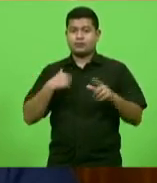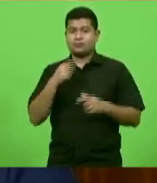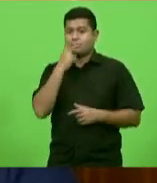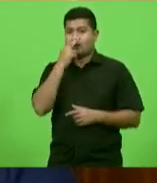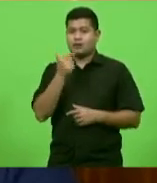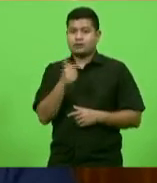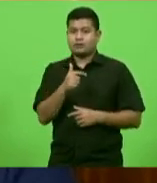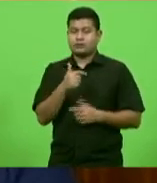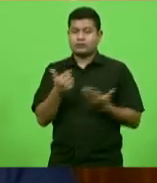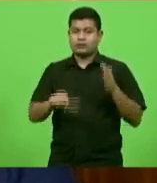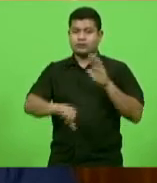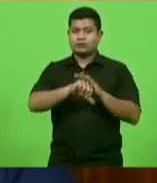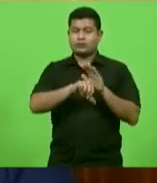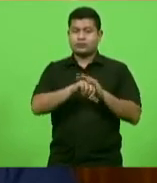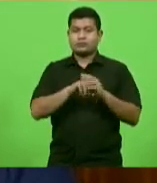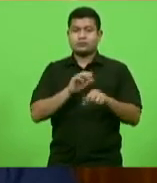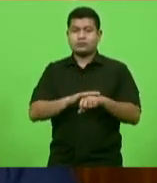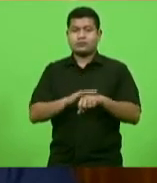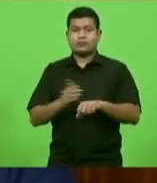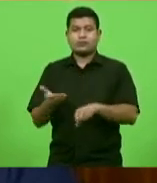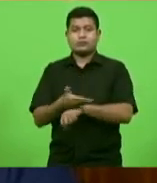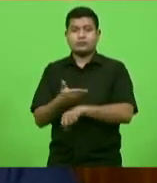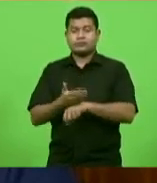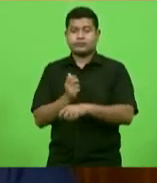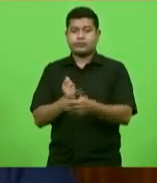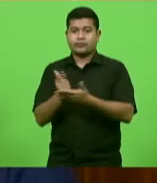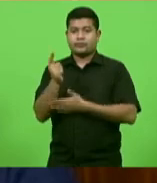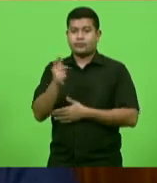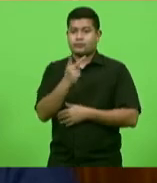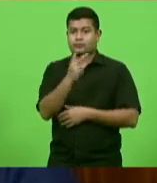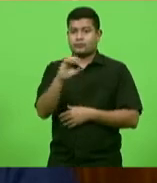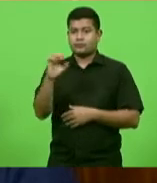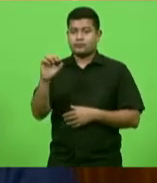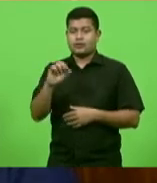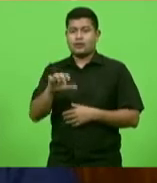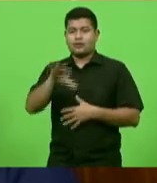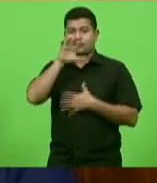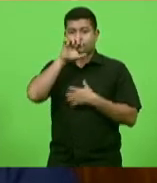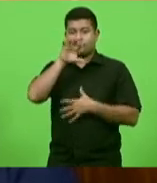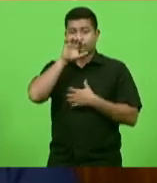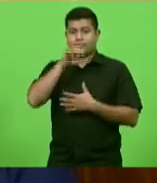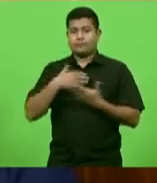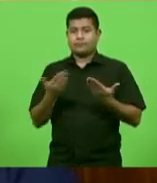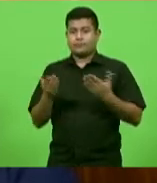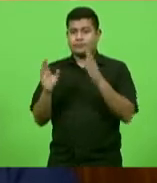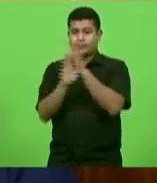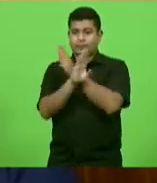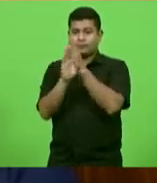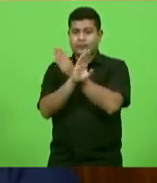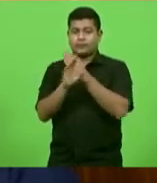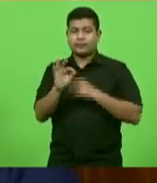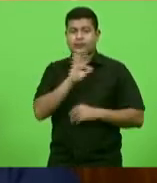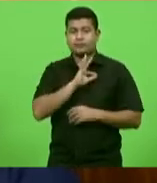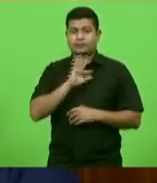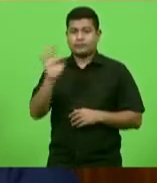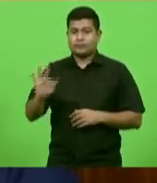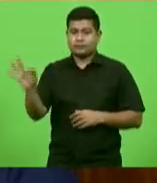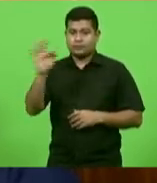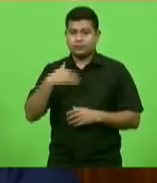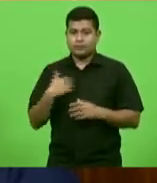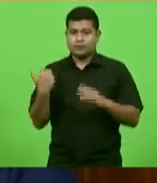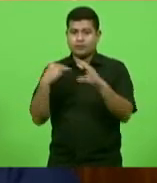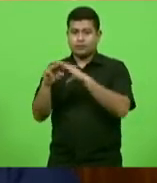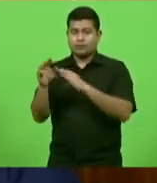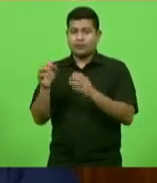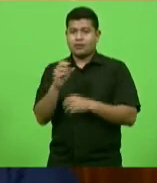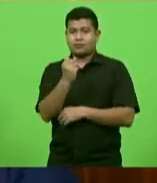parte do governador do estado, no caso da compra dos 200 respiradores. Esse inquérito da Polícia Federal foi encaminhado